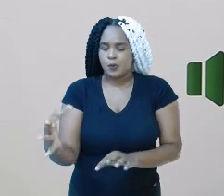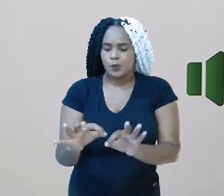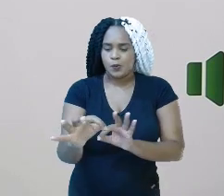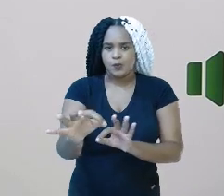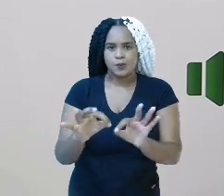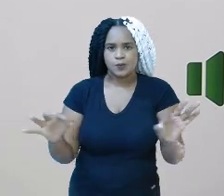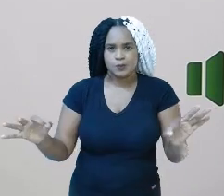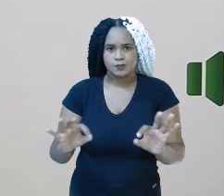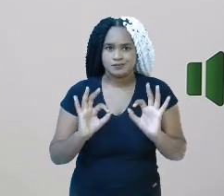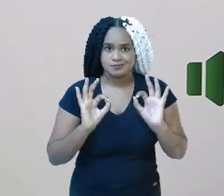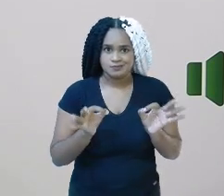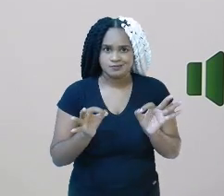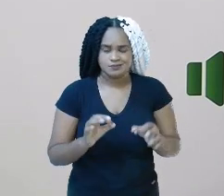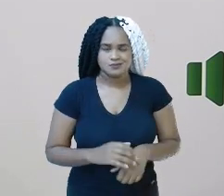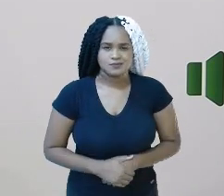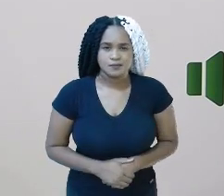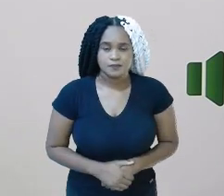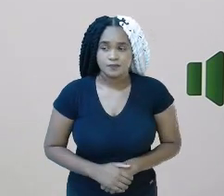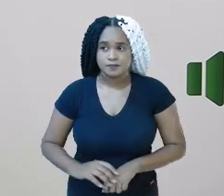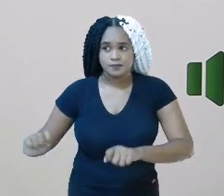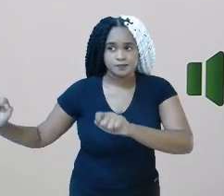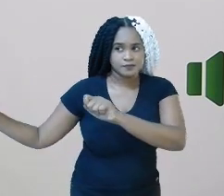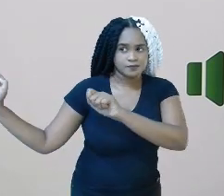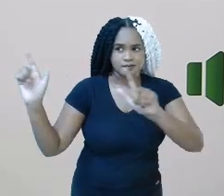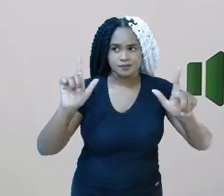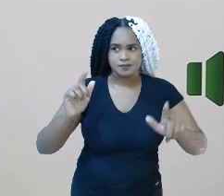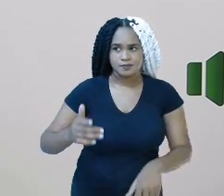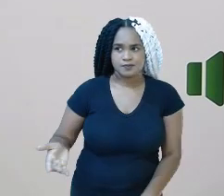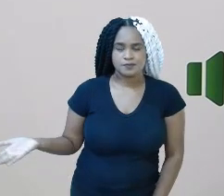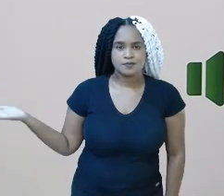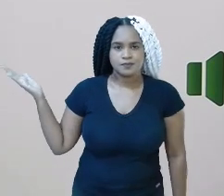tá? Na próxima imagem,